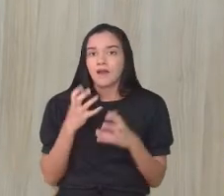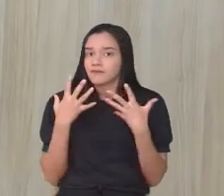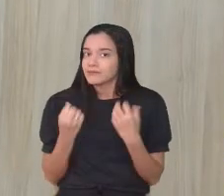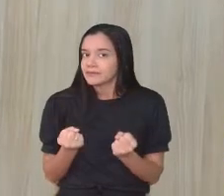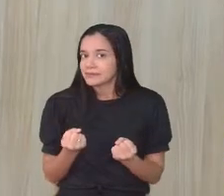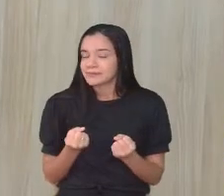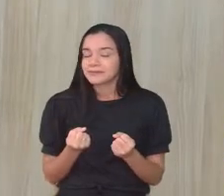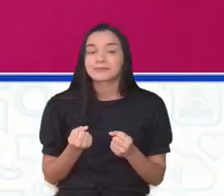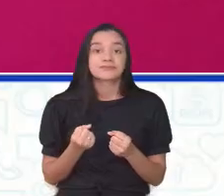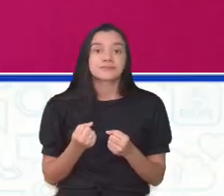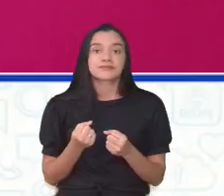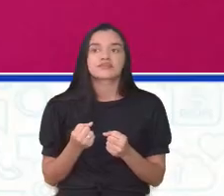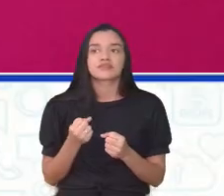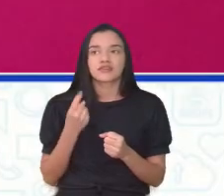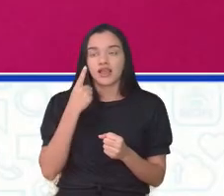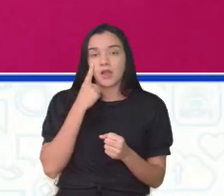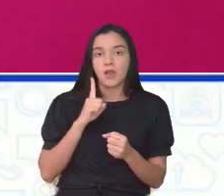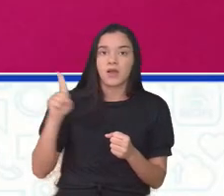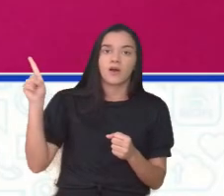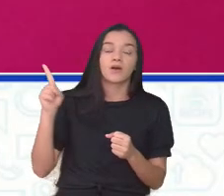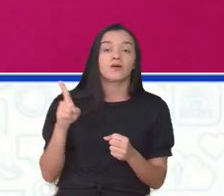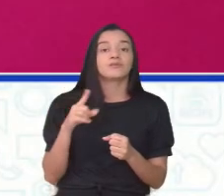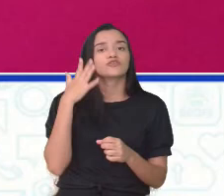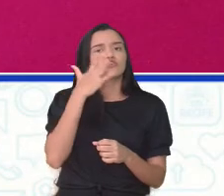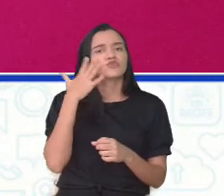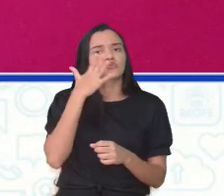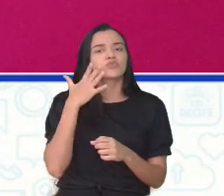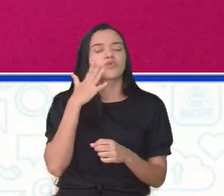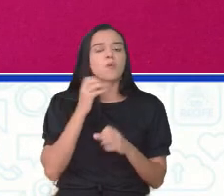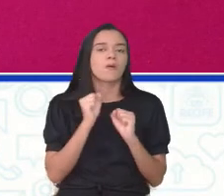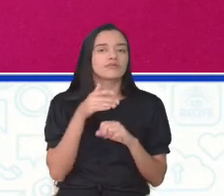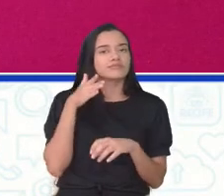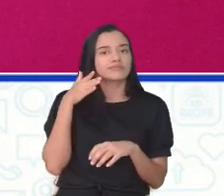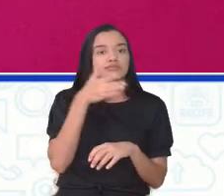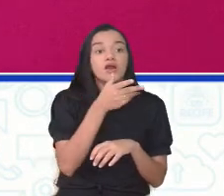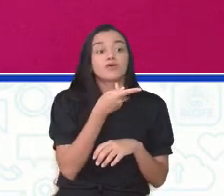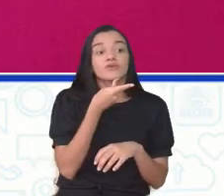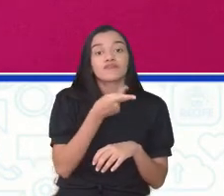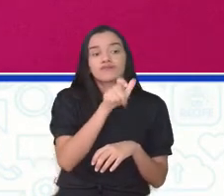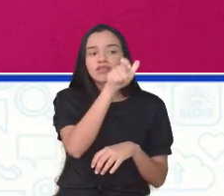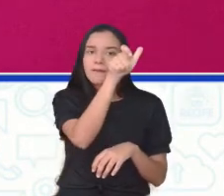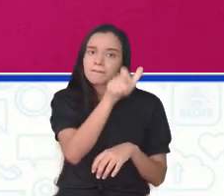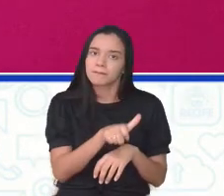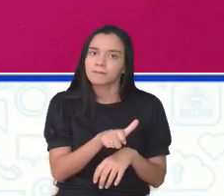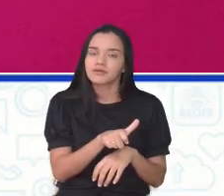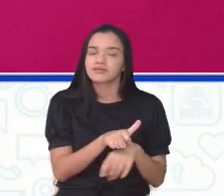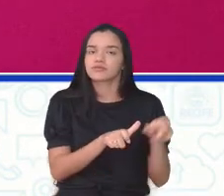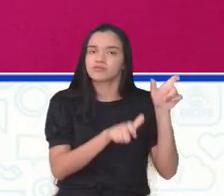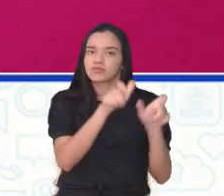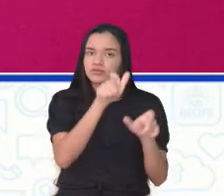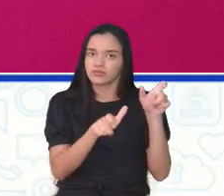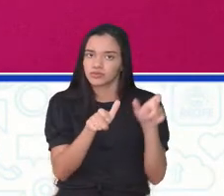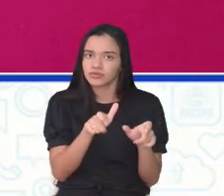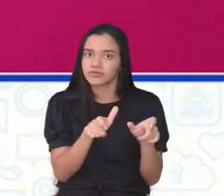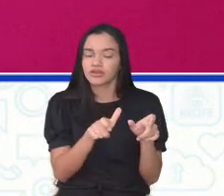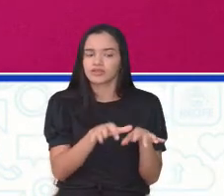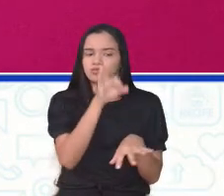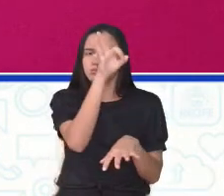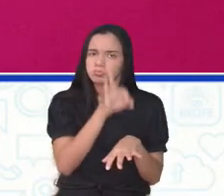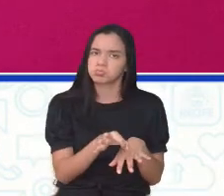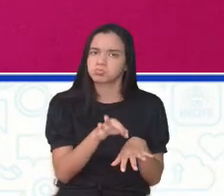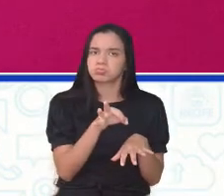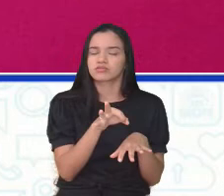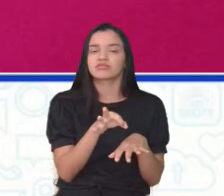lá. O discurso pode ser direto, quando a fala da personagem é transcrita com exatidão, sem